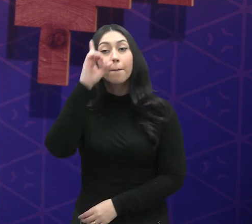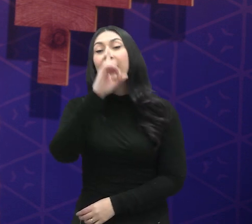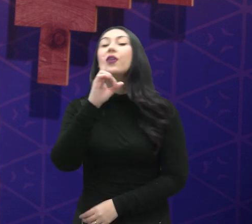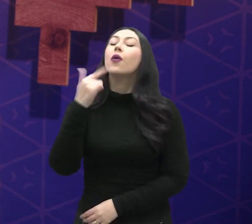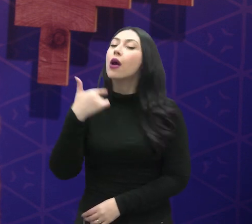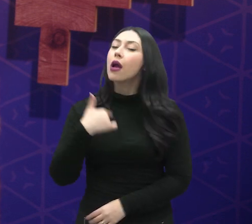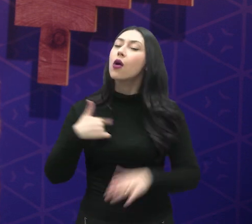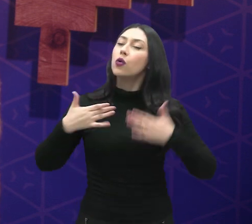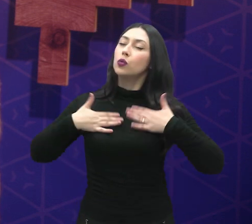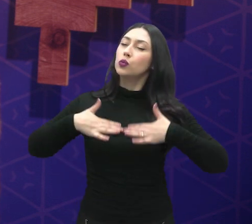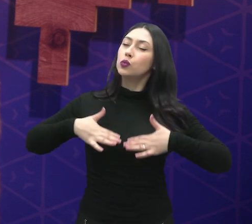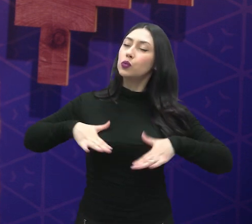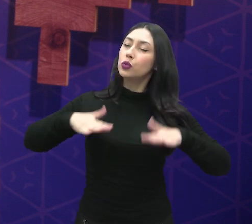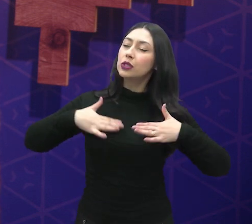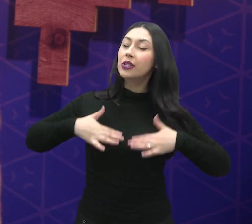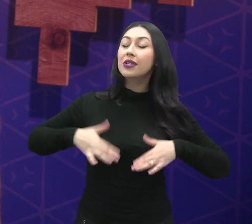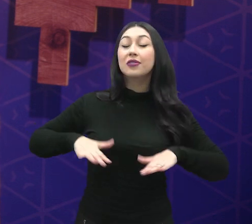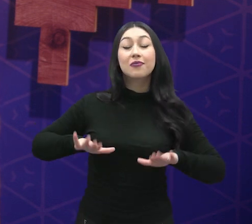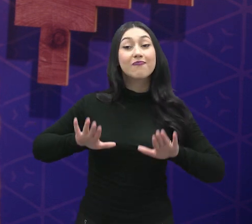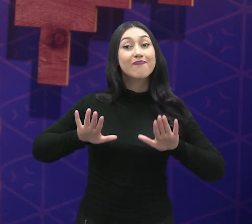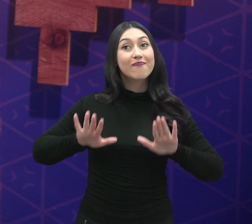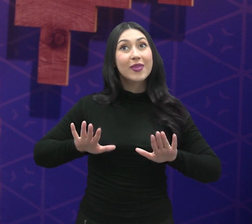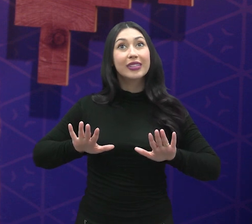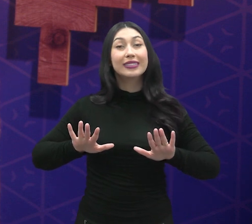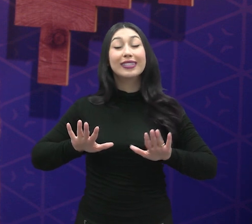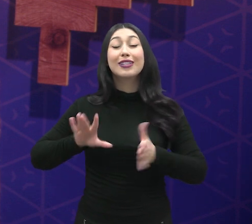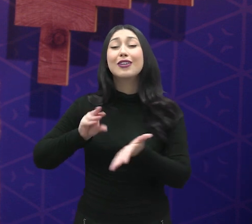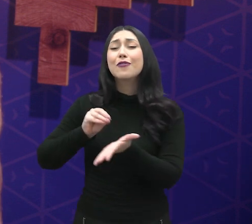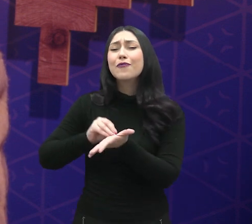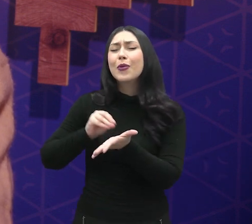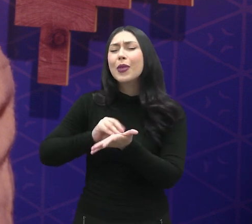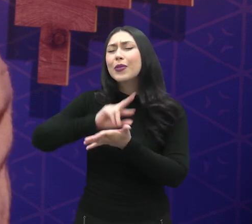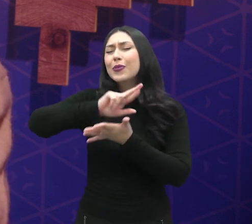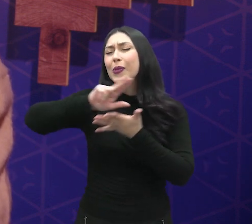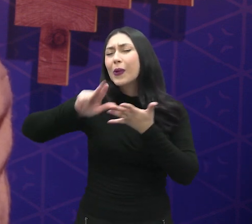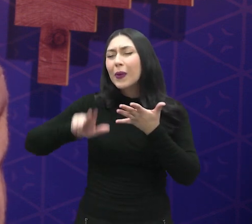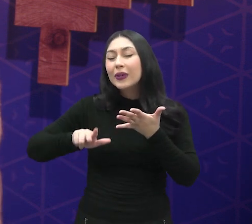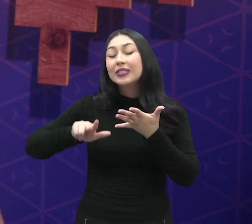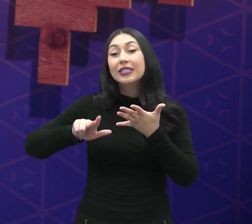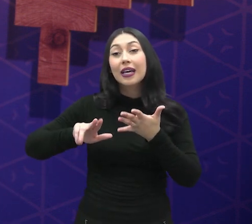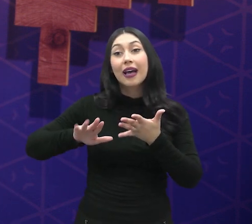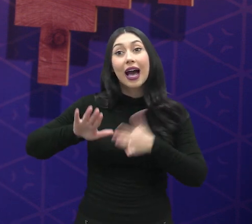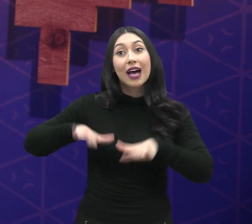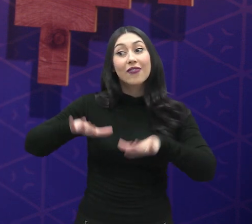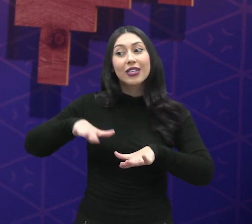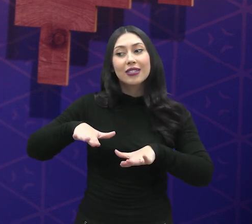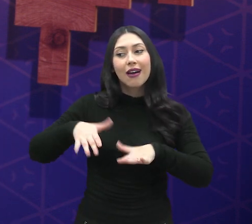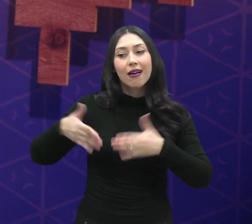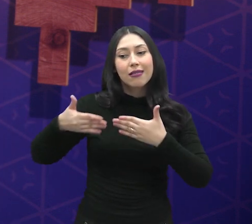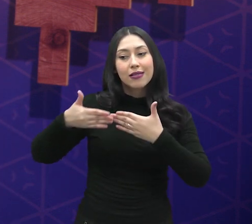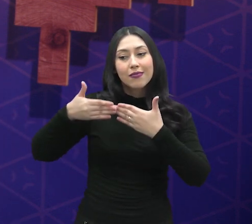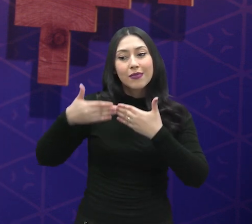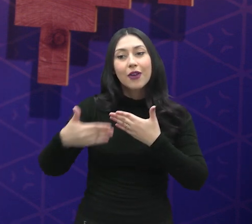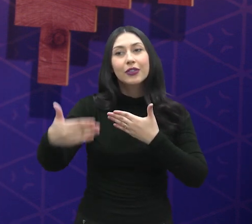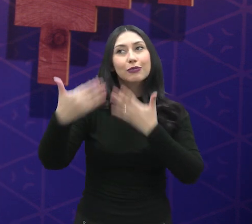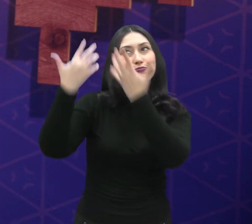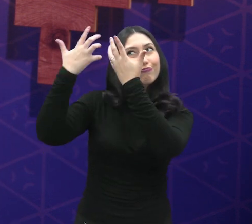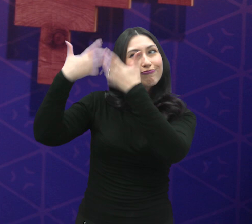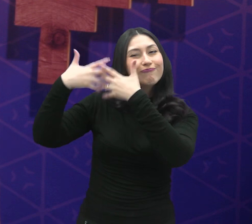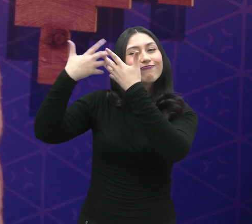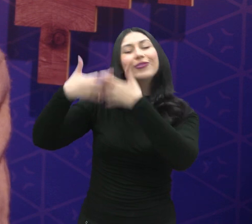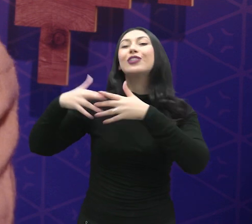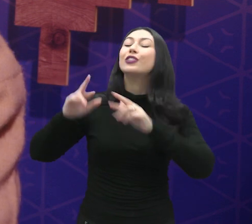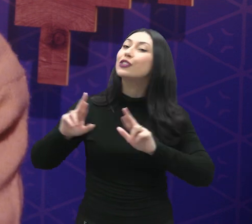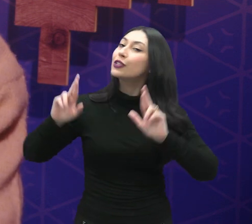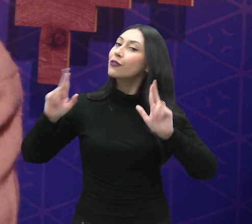semana é o meu dia de descanso, só que eu acho que tá faltando algumas coisas. Talvez depois desse episódio eu comece a repensar o